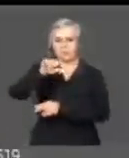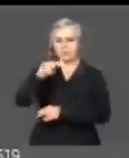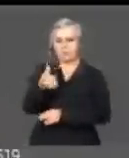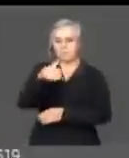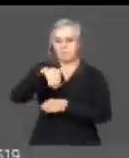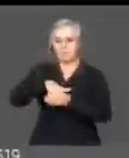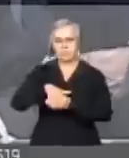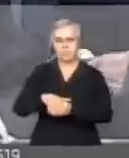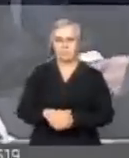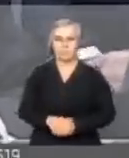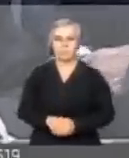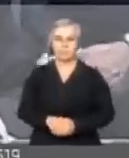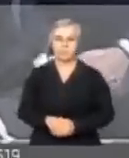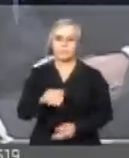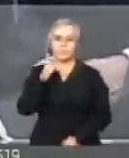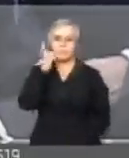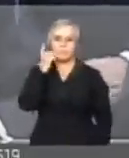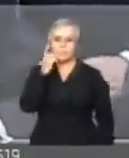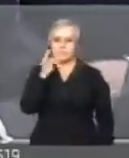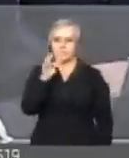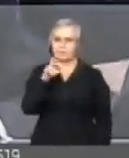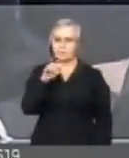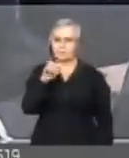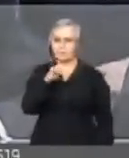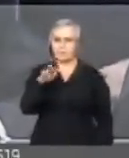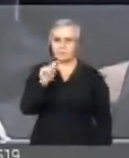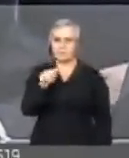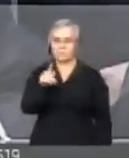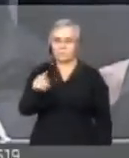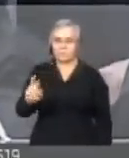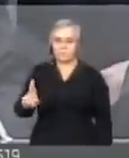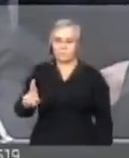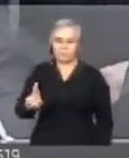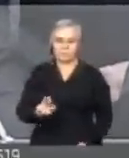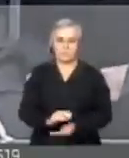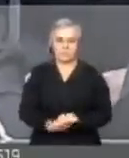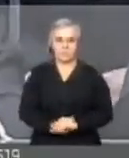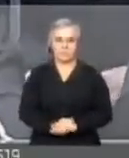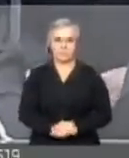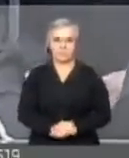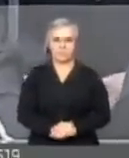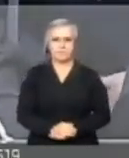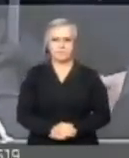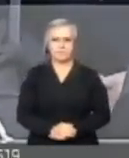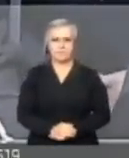votos. Deputado Tiririca, do PR.